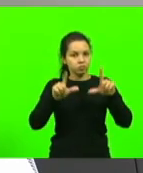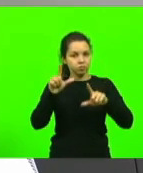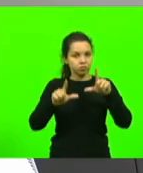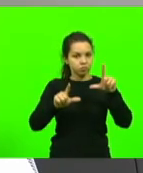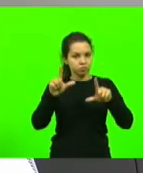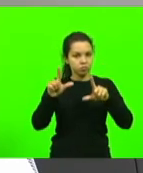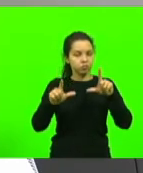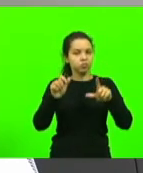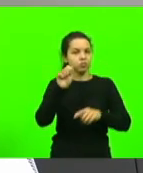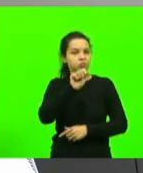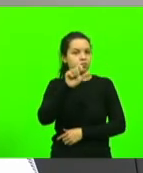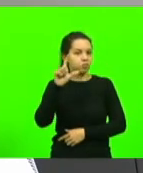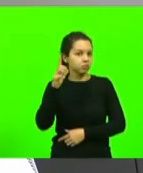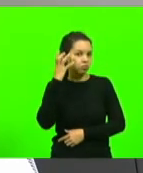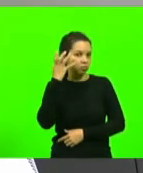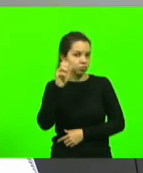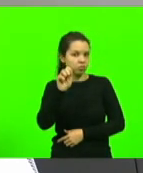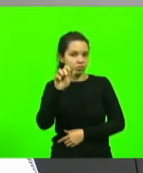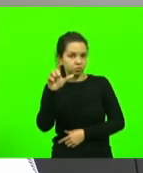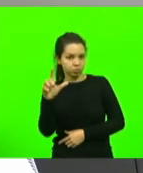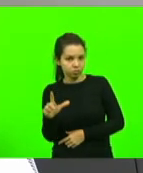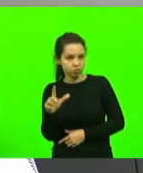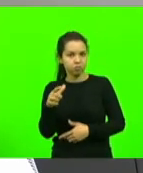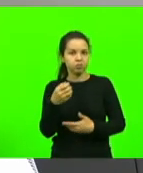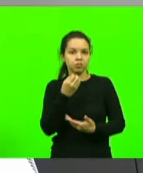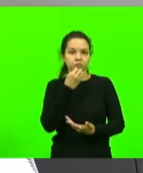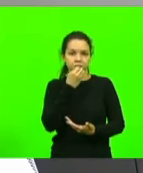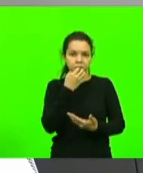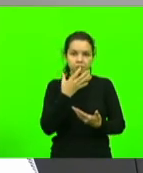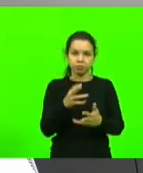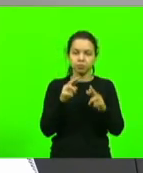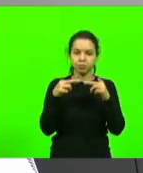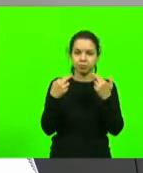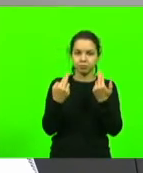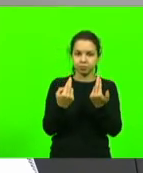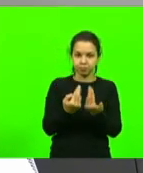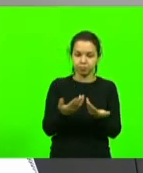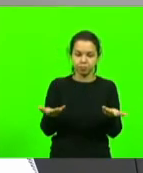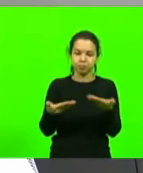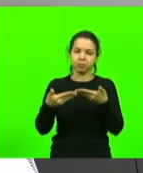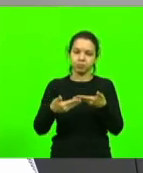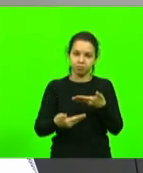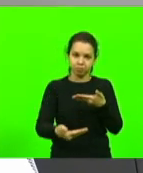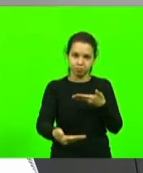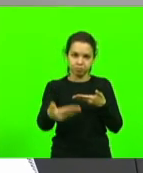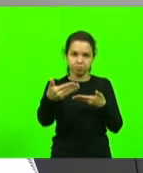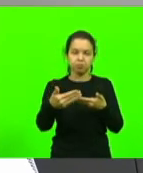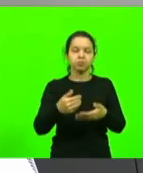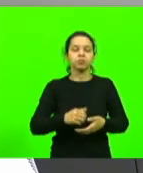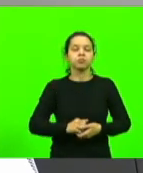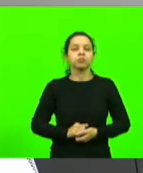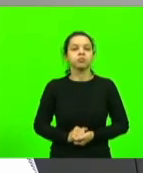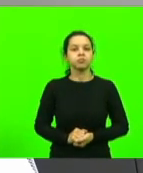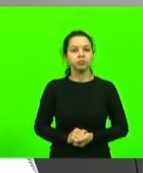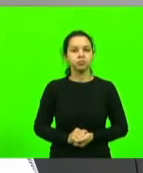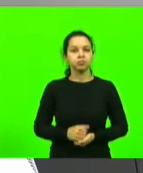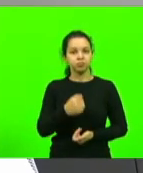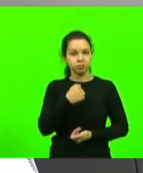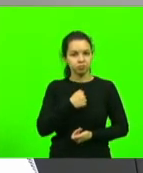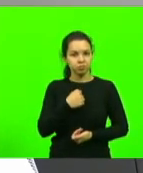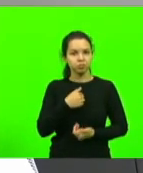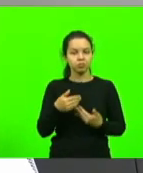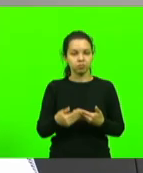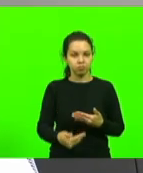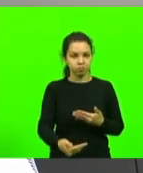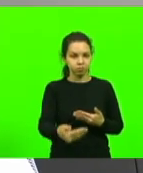nós queremos desejar uma boa audiência a todos e todas e damos início ao evento eu inicio Então como o Hélio lentz